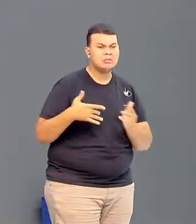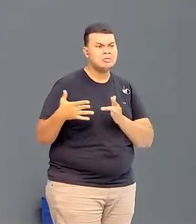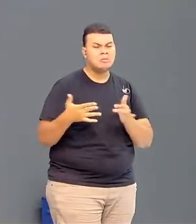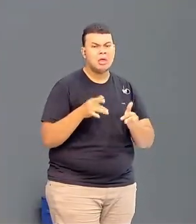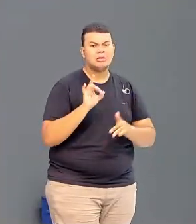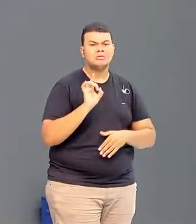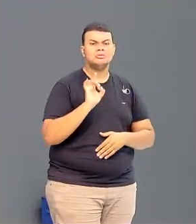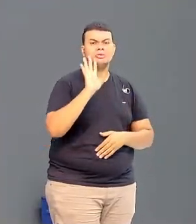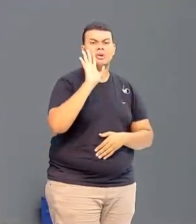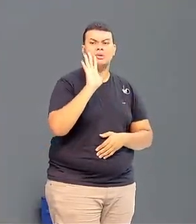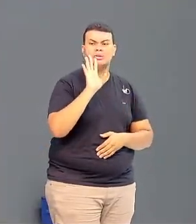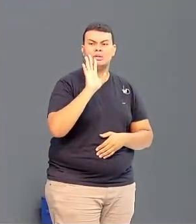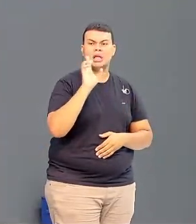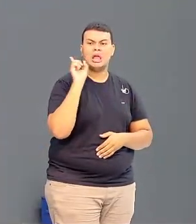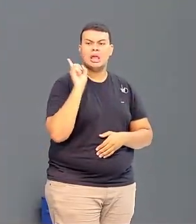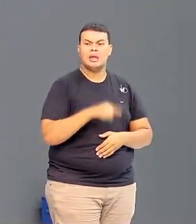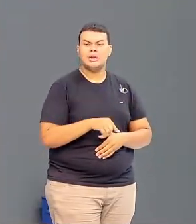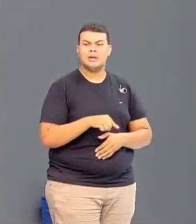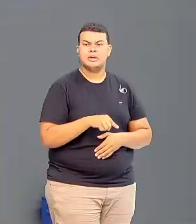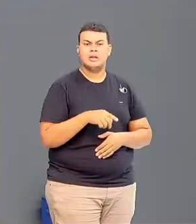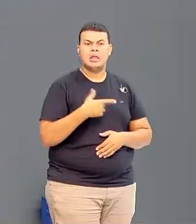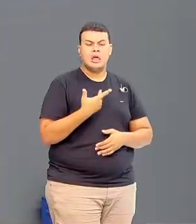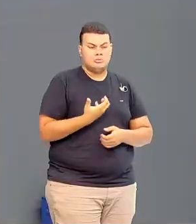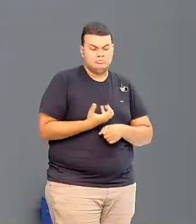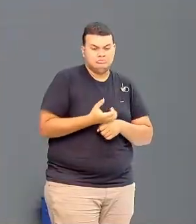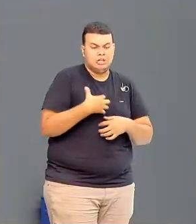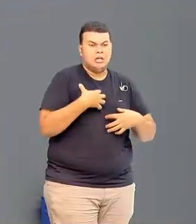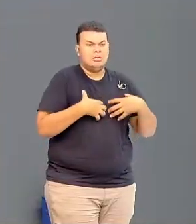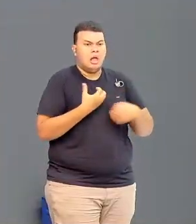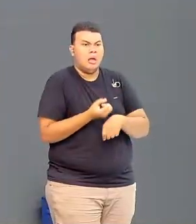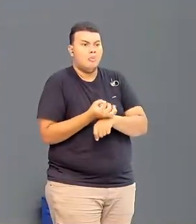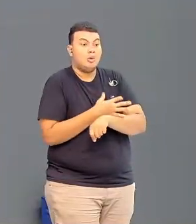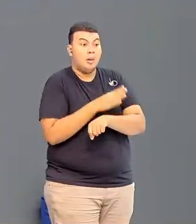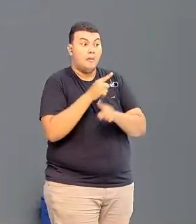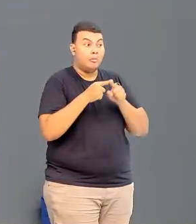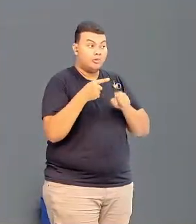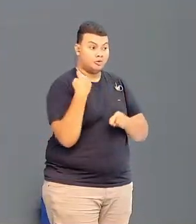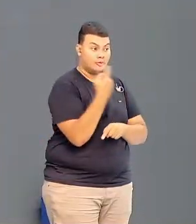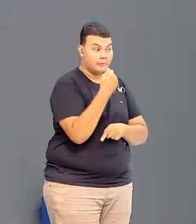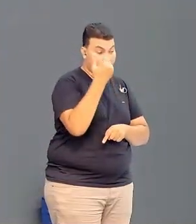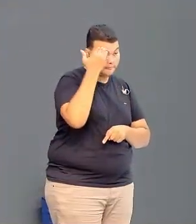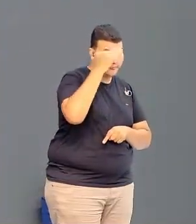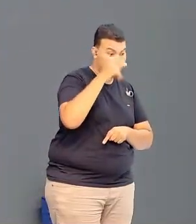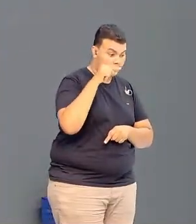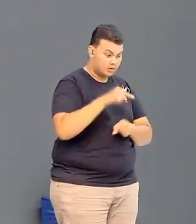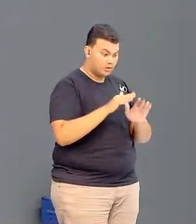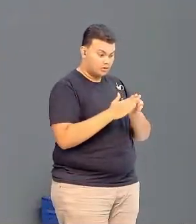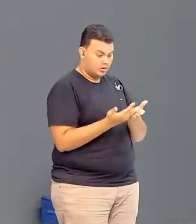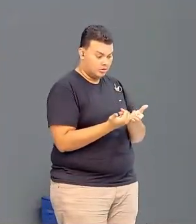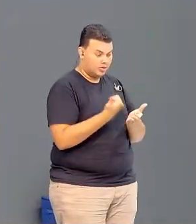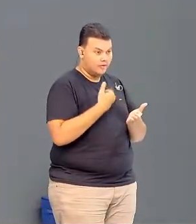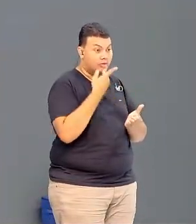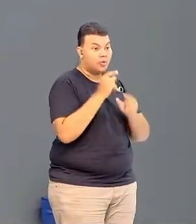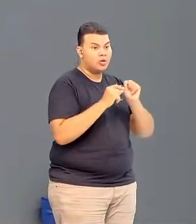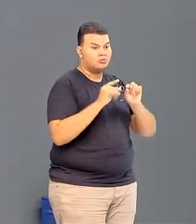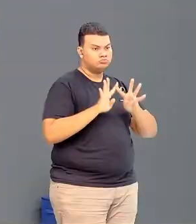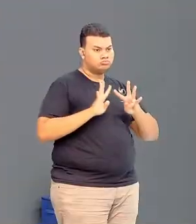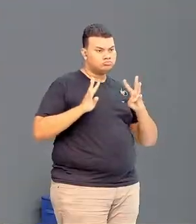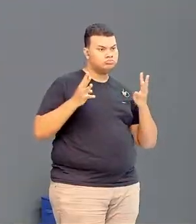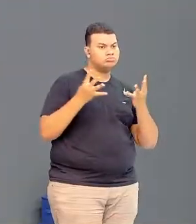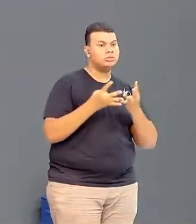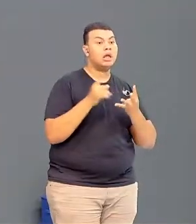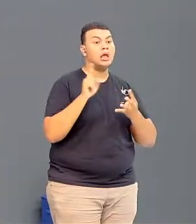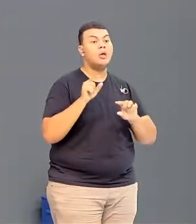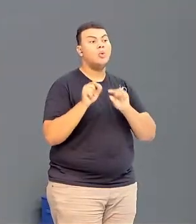fosse questões apenas de sentimento, de emoção. Entenda, quando a palavra está falando sobre fortaleza, está falando sobre